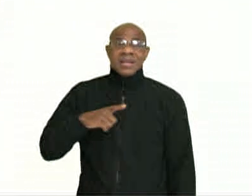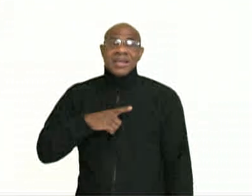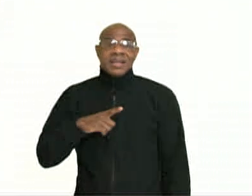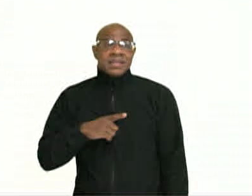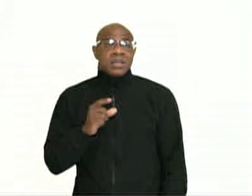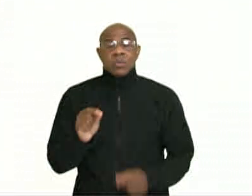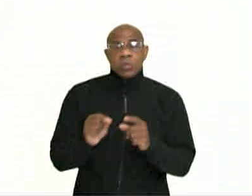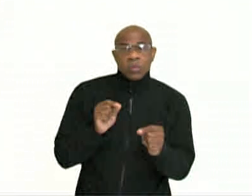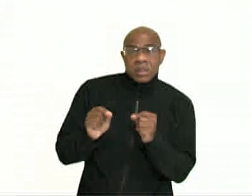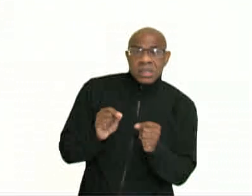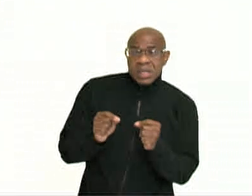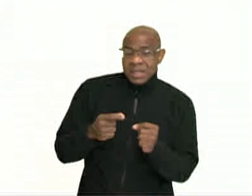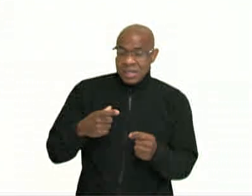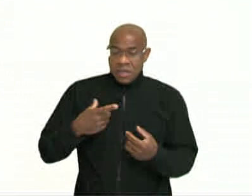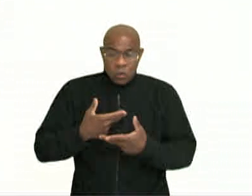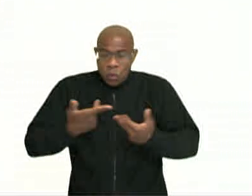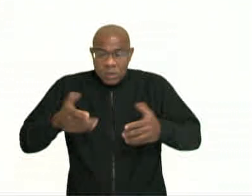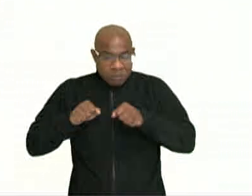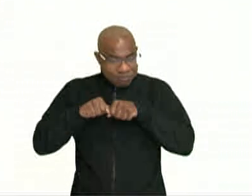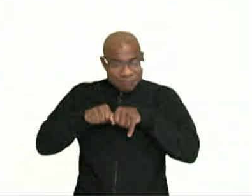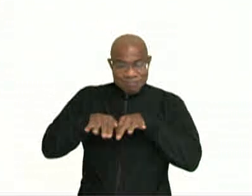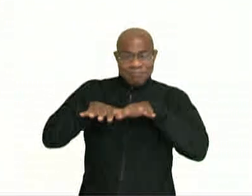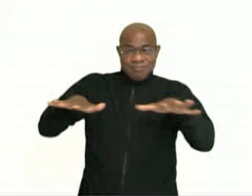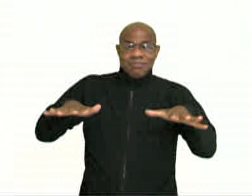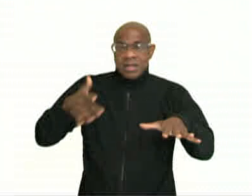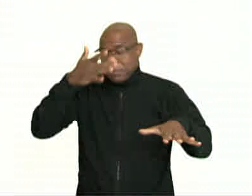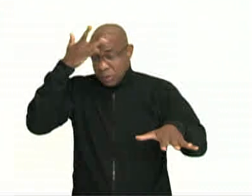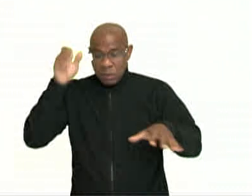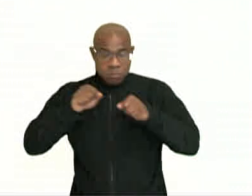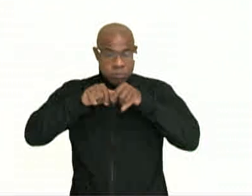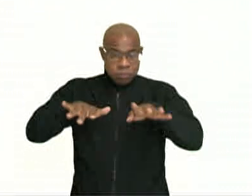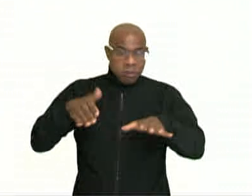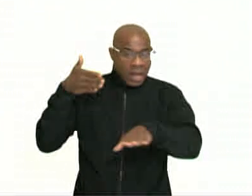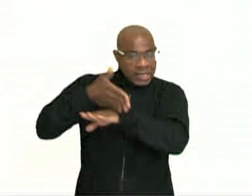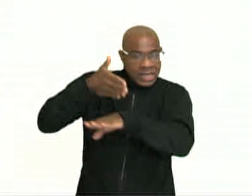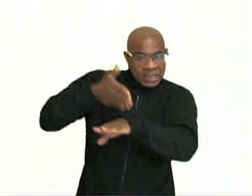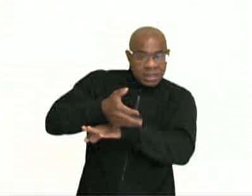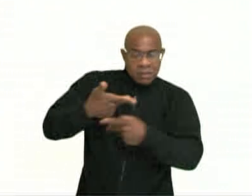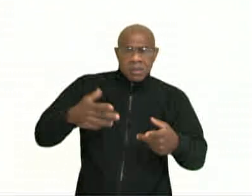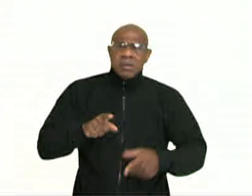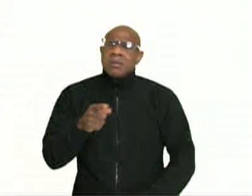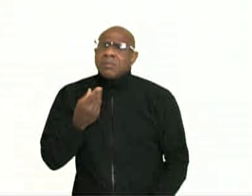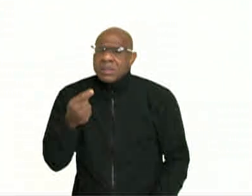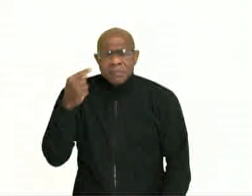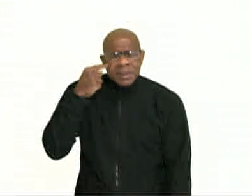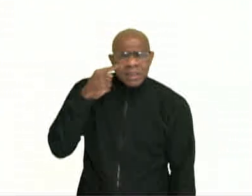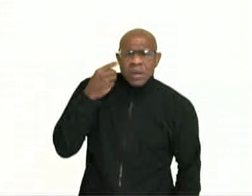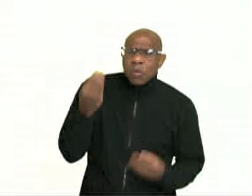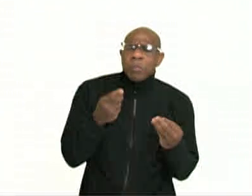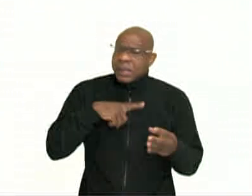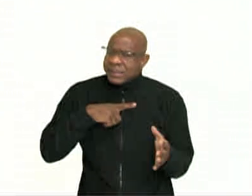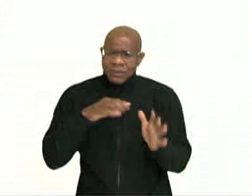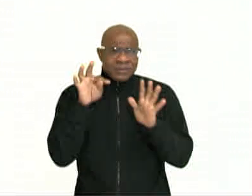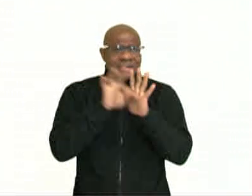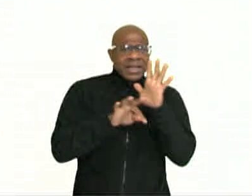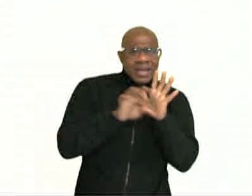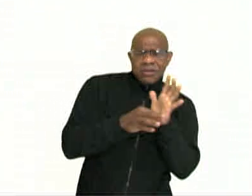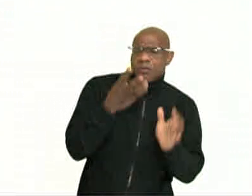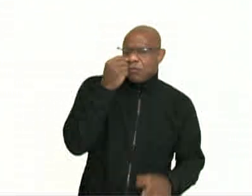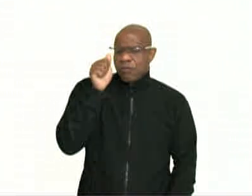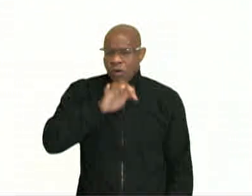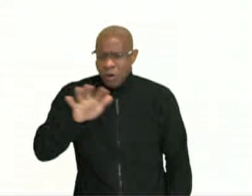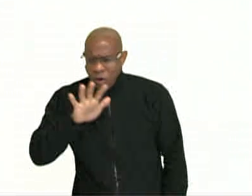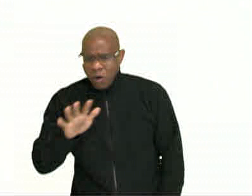meu viralizado por aí? Vocês já pensaram sobre isso? Como seria ter um texto, foto,